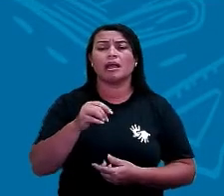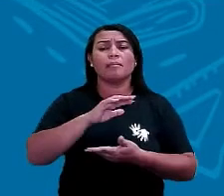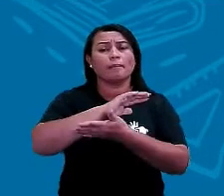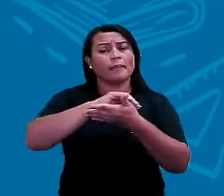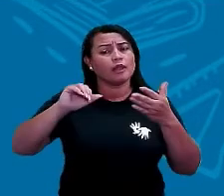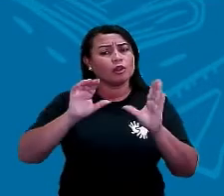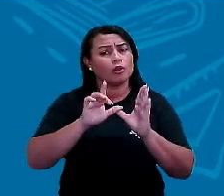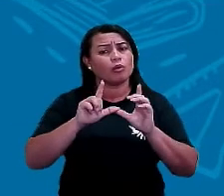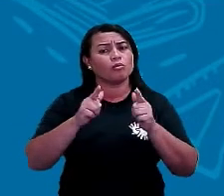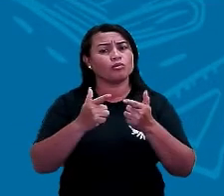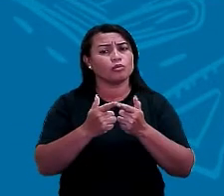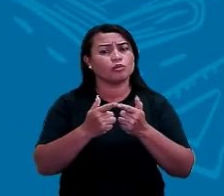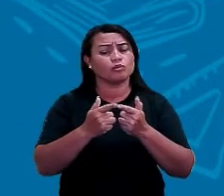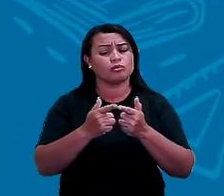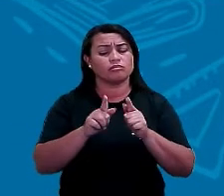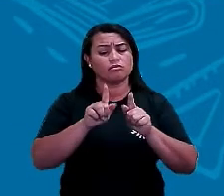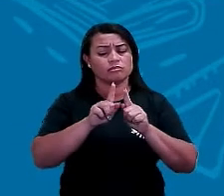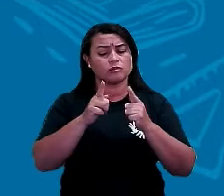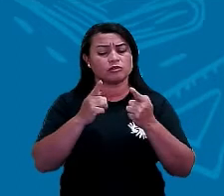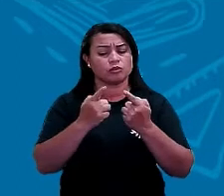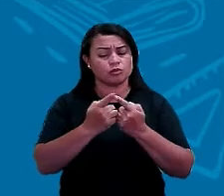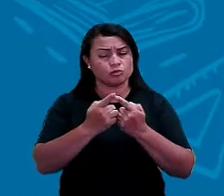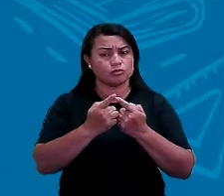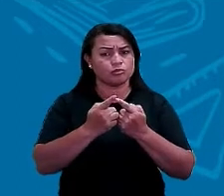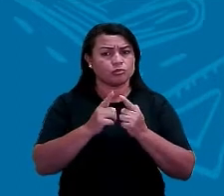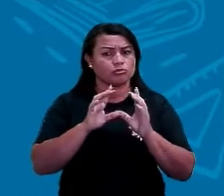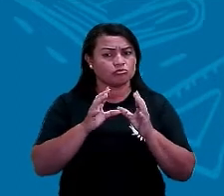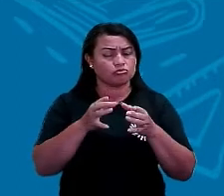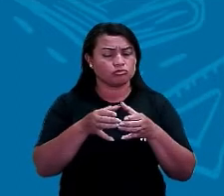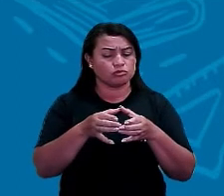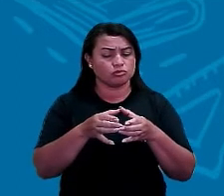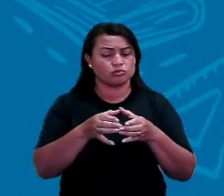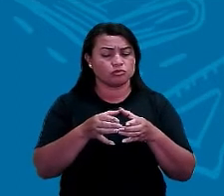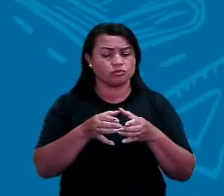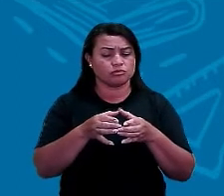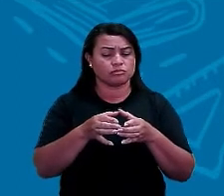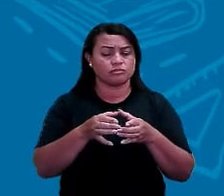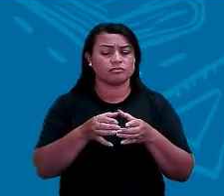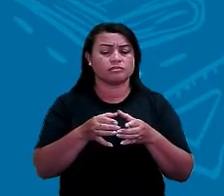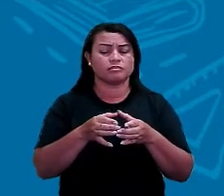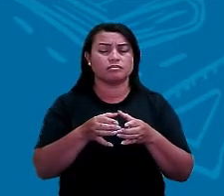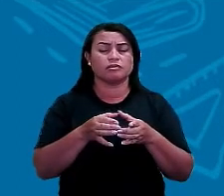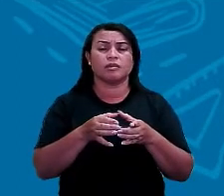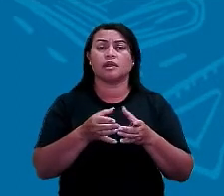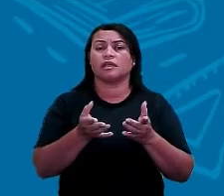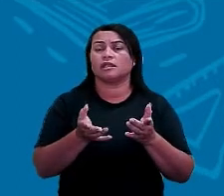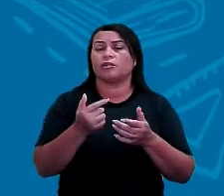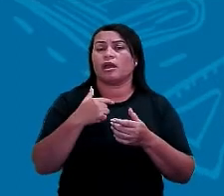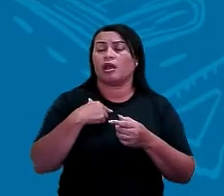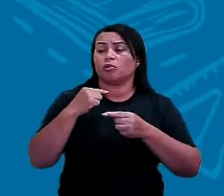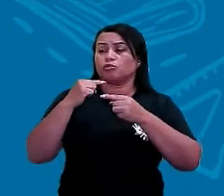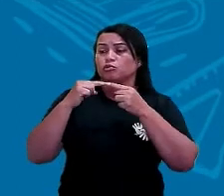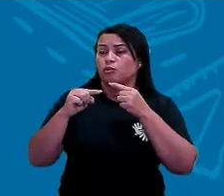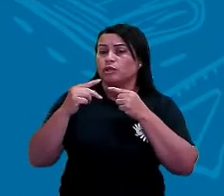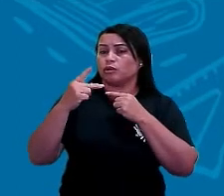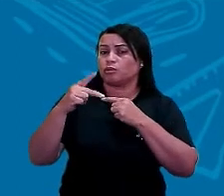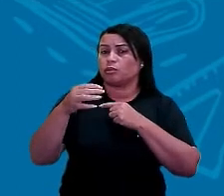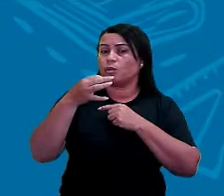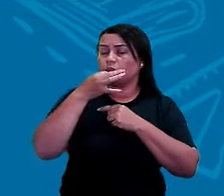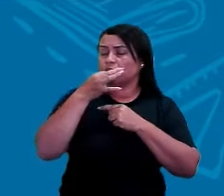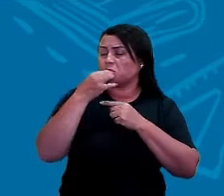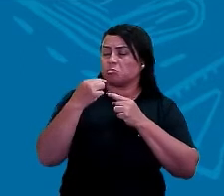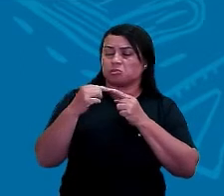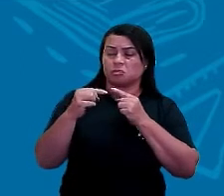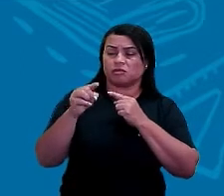grupo. Veja só, tá vendo? Em razão de eu ter discordado da sua opinião, ela